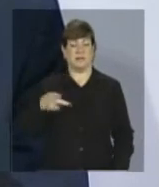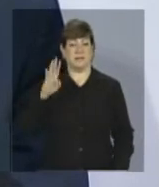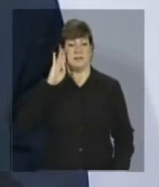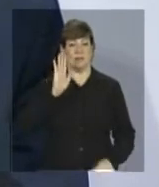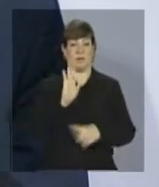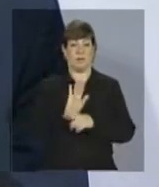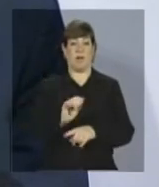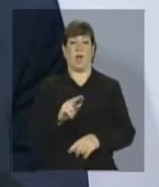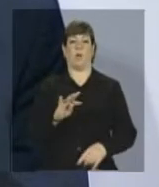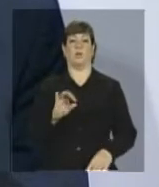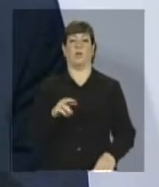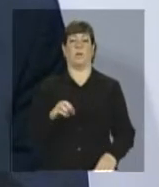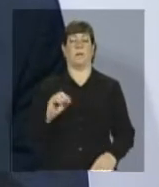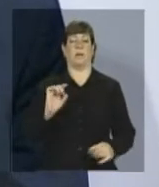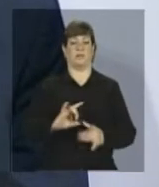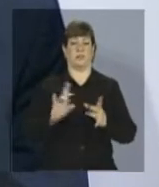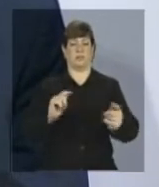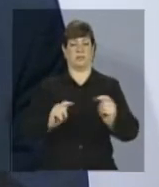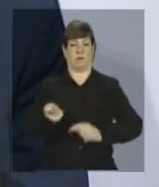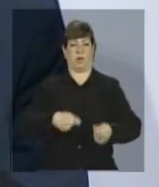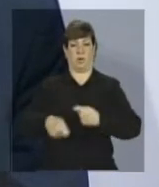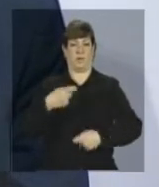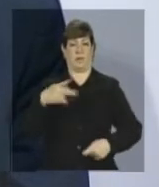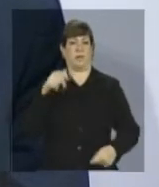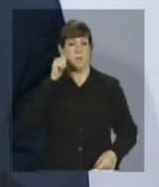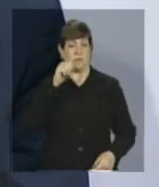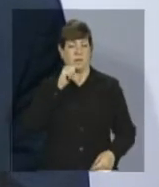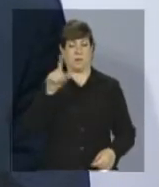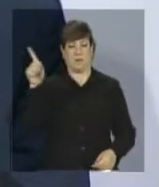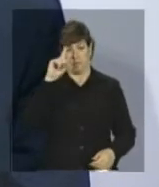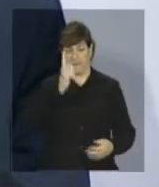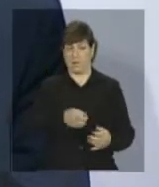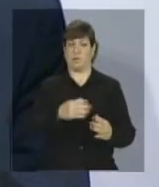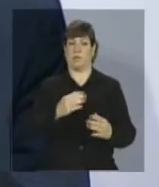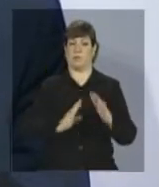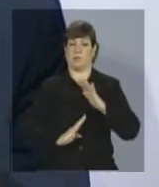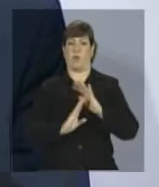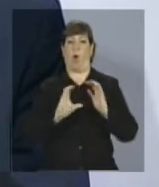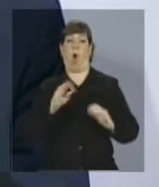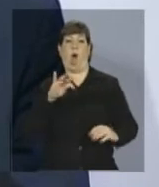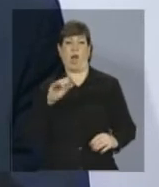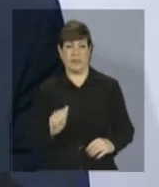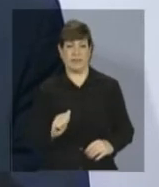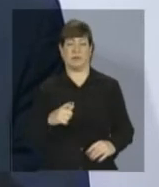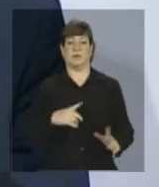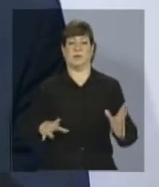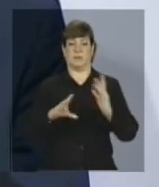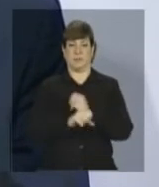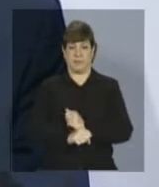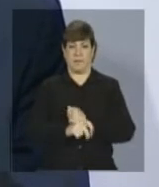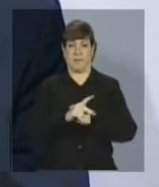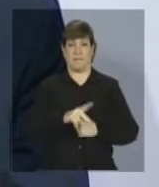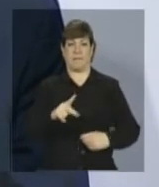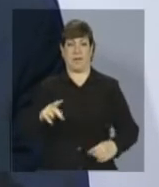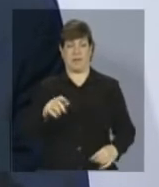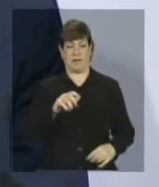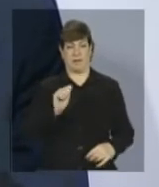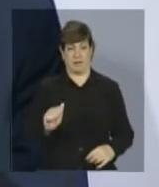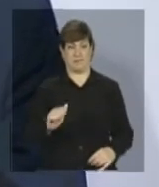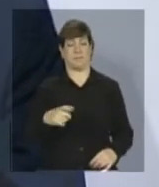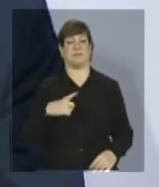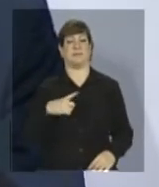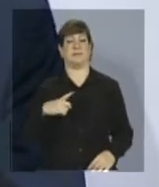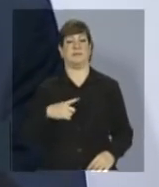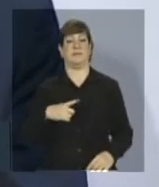voltada para a autonomia econômica das mulheres, determinou uma cota de recursos do PAA, seja na formação de